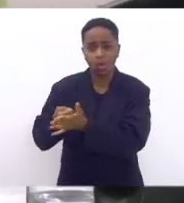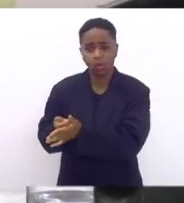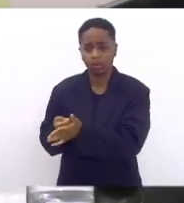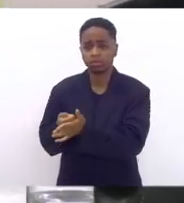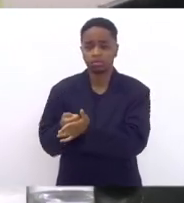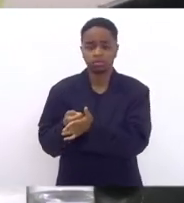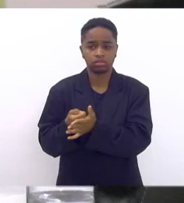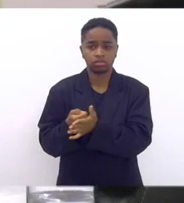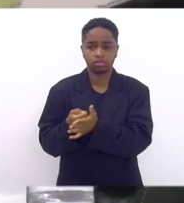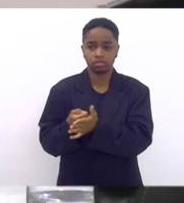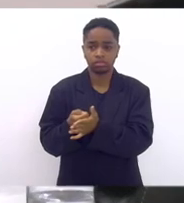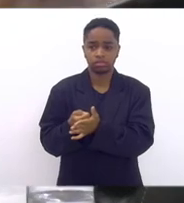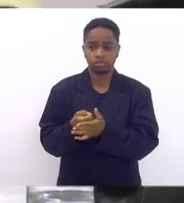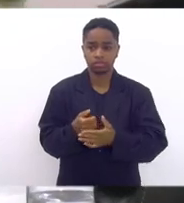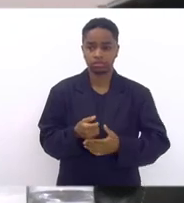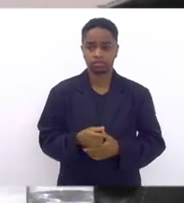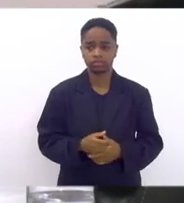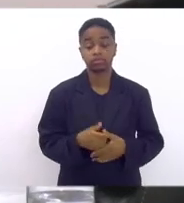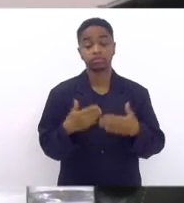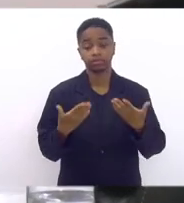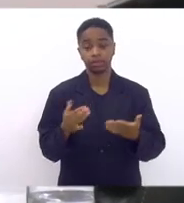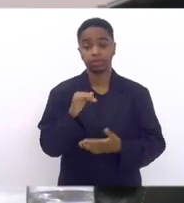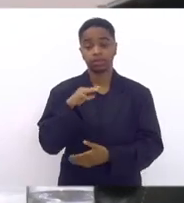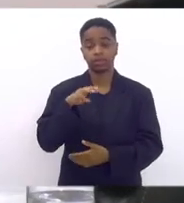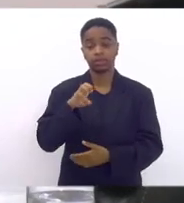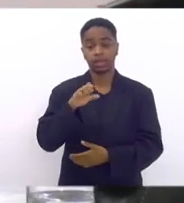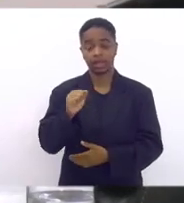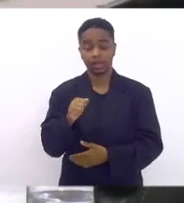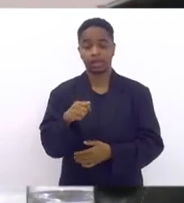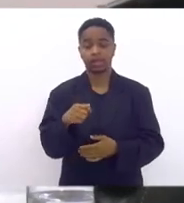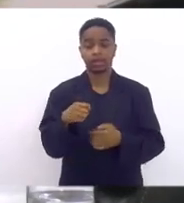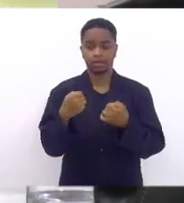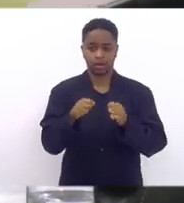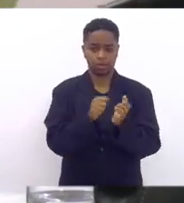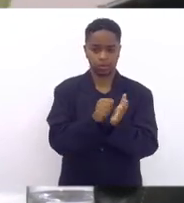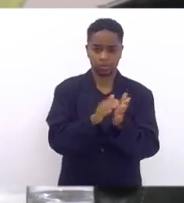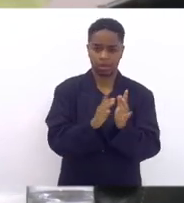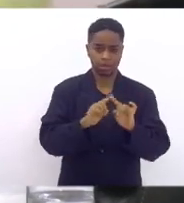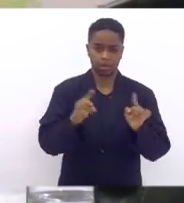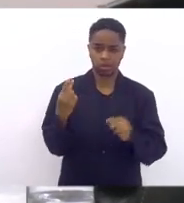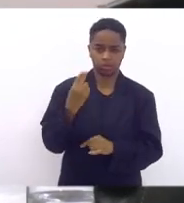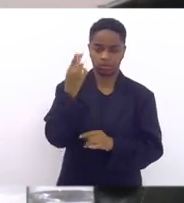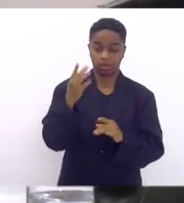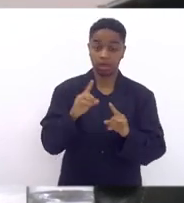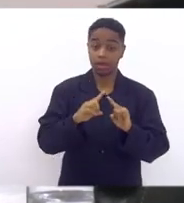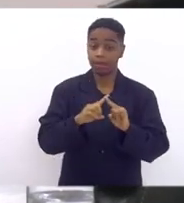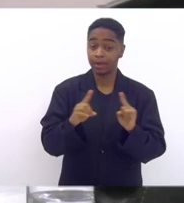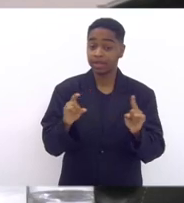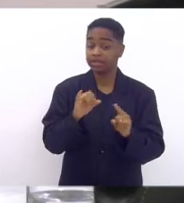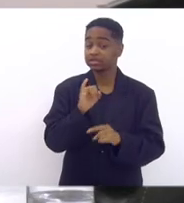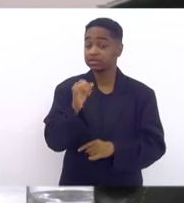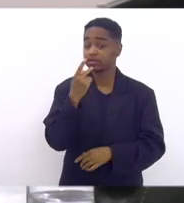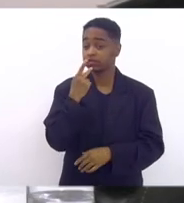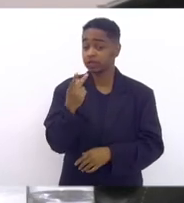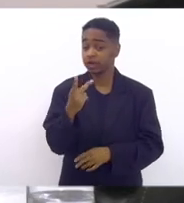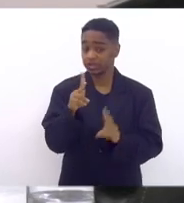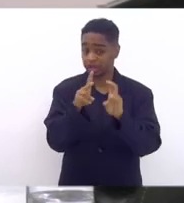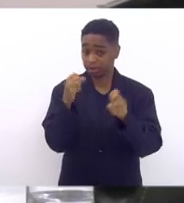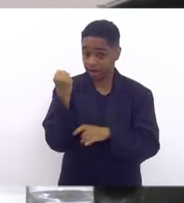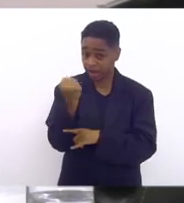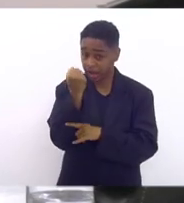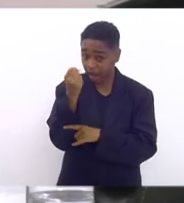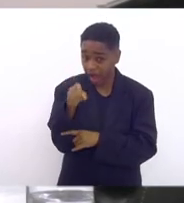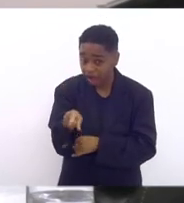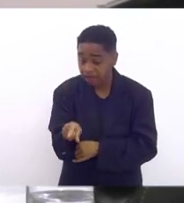uma samamba Brejo o inferno meso tudo aí o iné tá lá Para multar tá todo mundo tá lá né todo mundo tá lá agora quando se trata de uma questão tão grave como